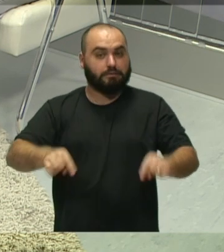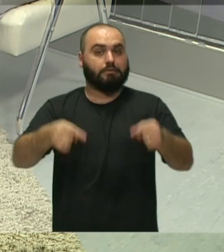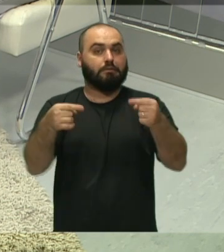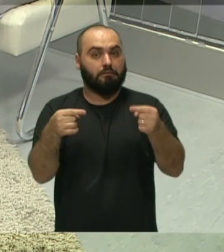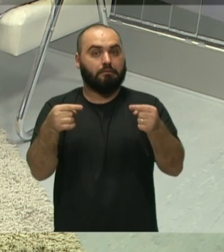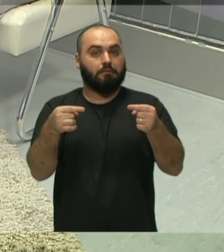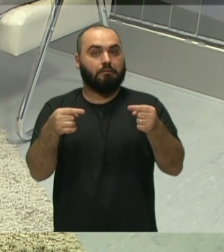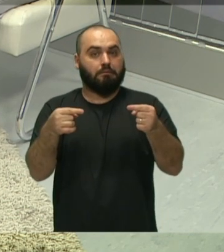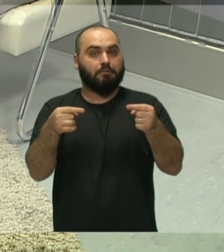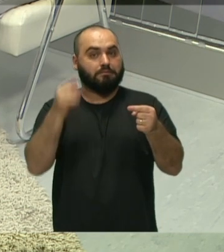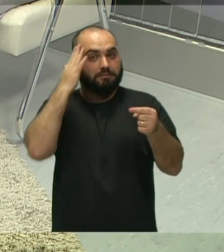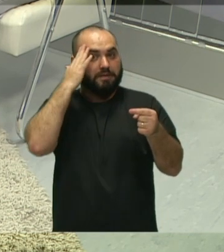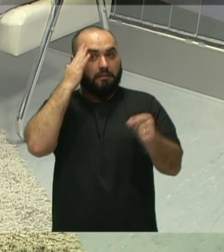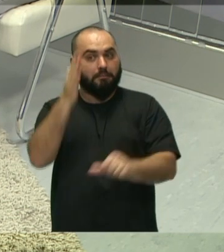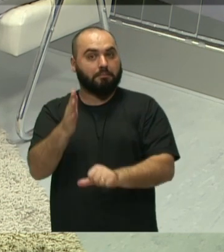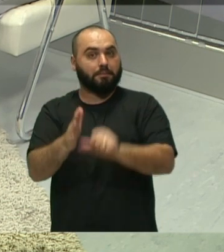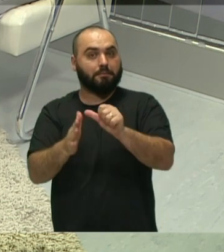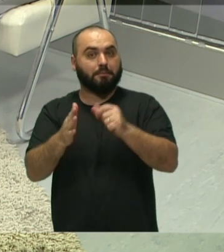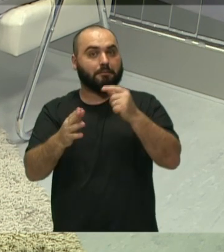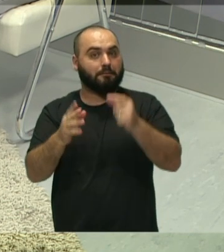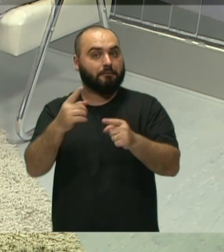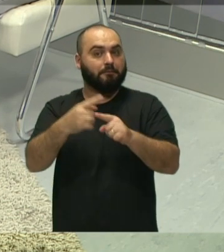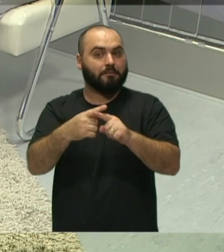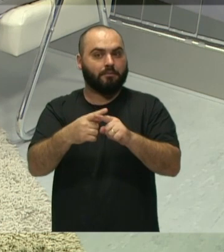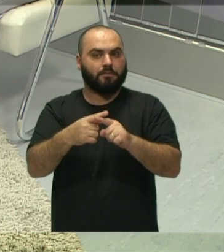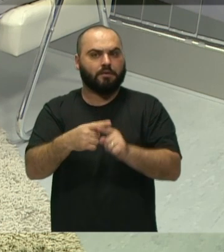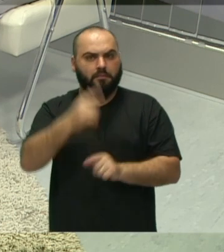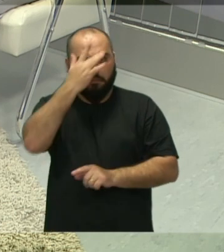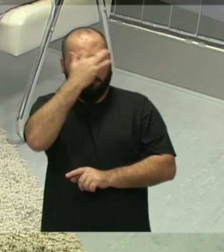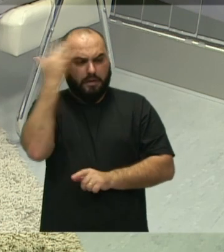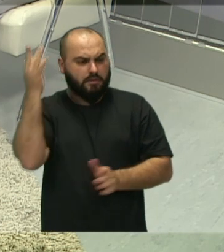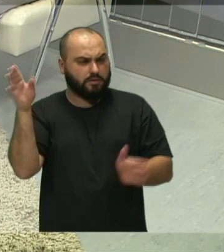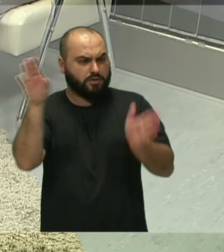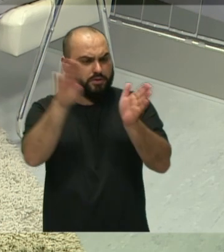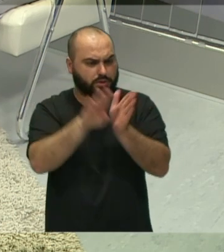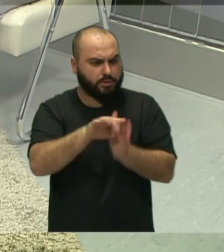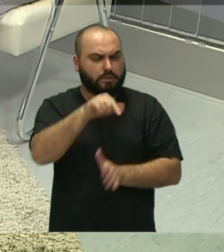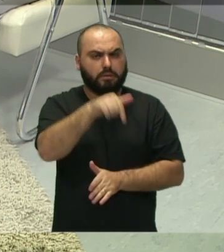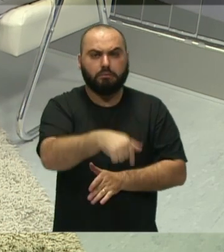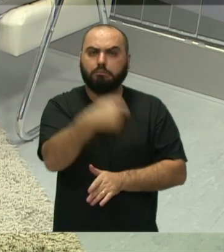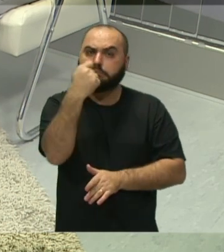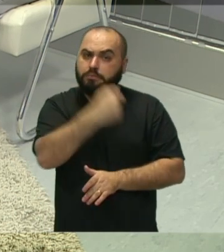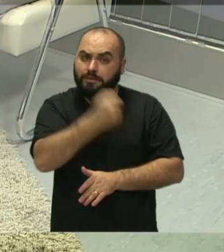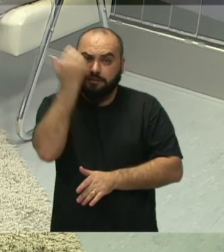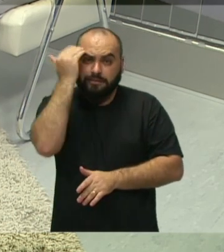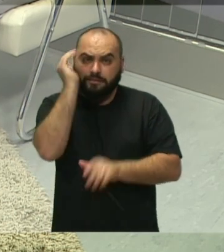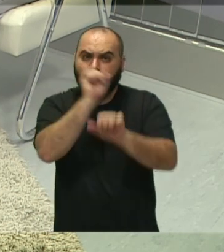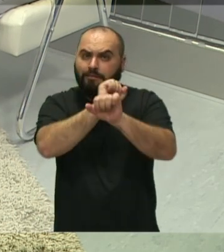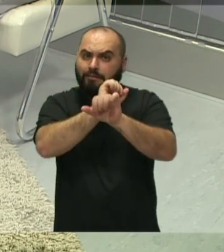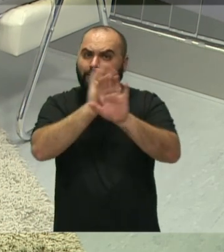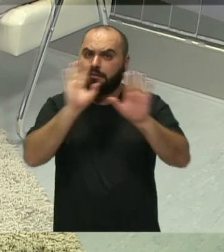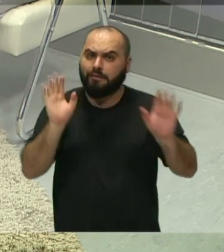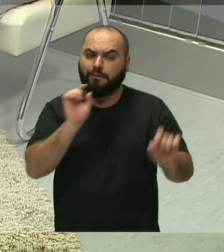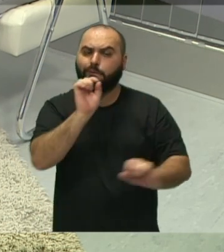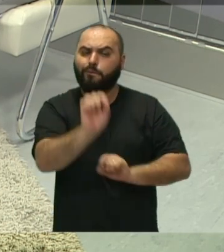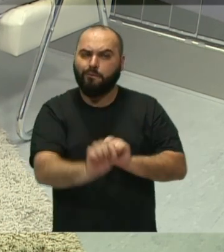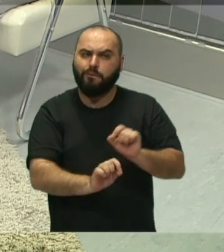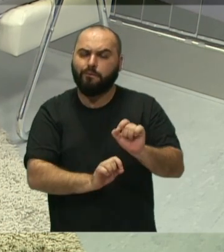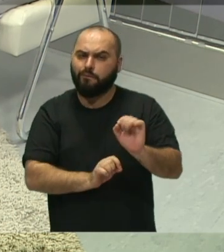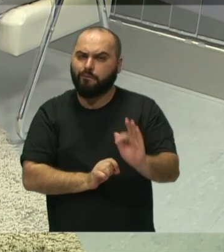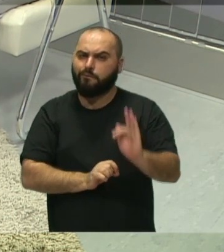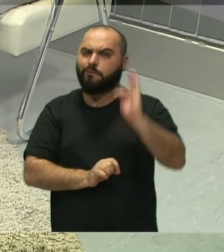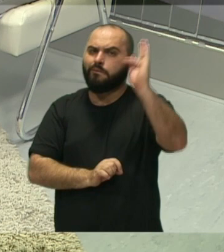que está numa primeira legislatura. Então ela chega aqui, ela tem que entender que para que ela possa alcançar os seus objetivos,